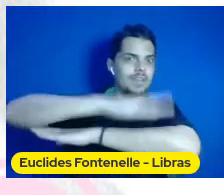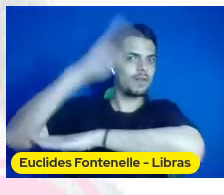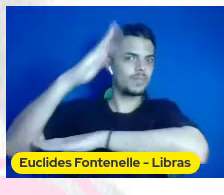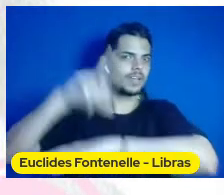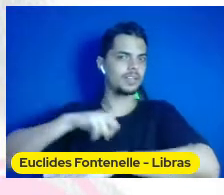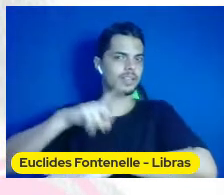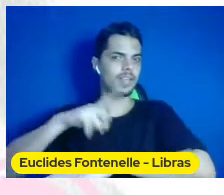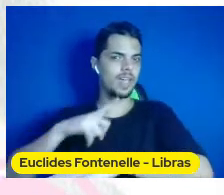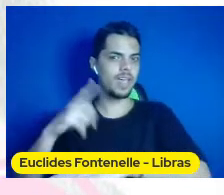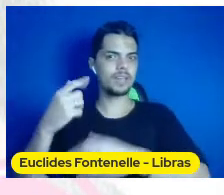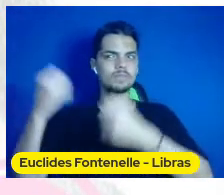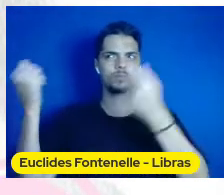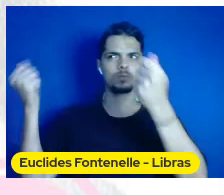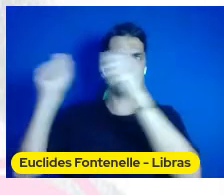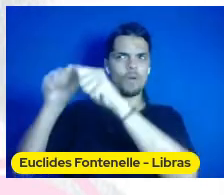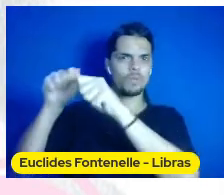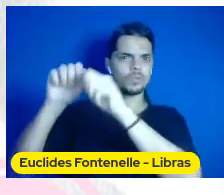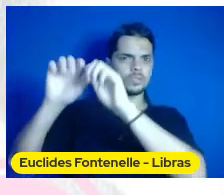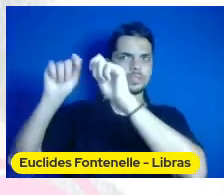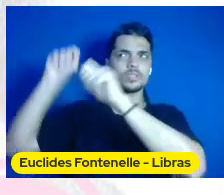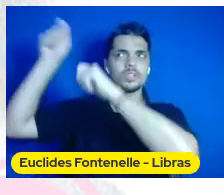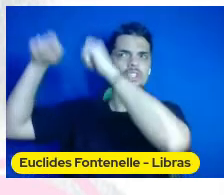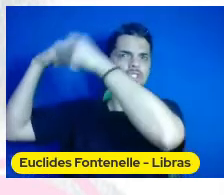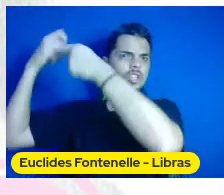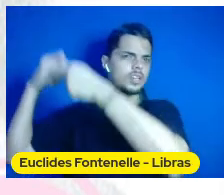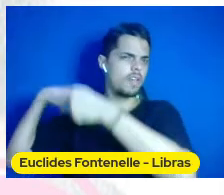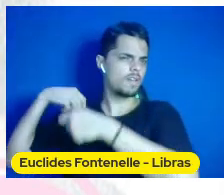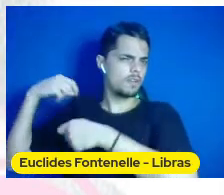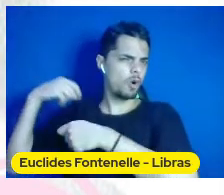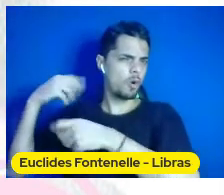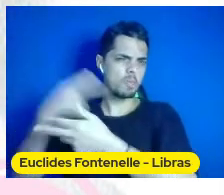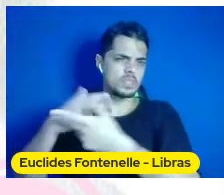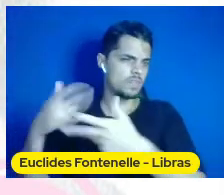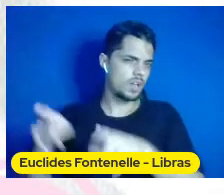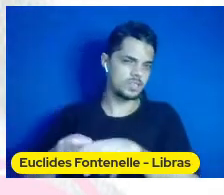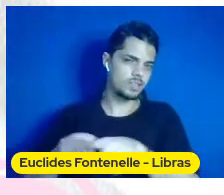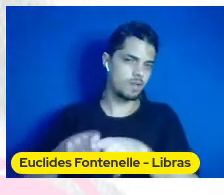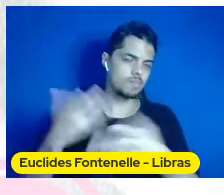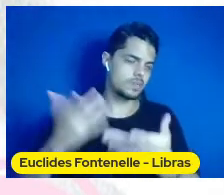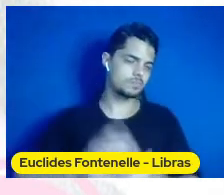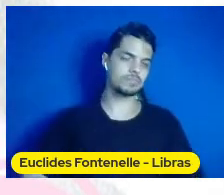fundo. Então, é isso. Como o Antônio já falou antes, nós estamos...